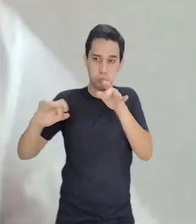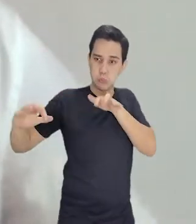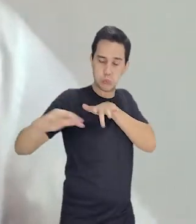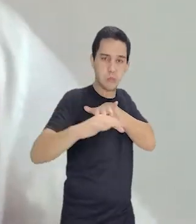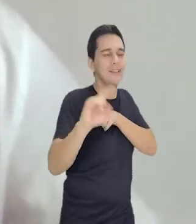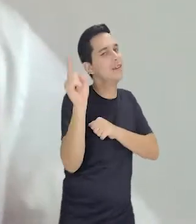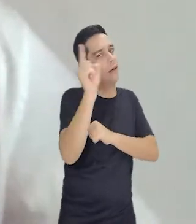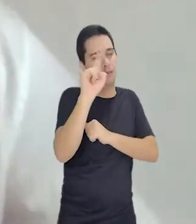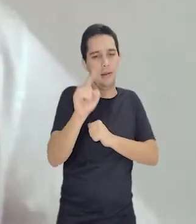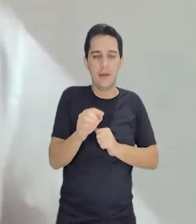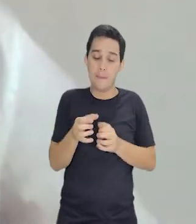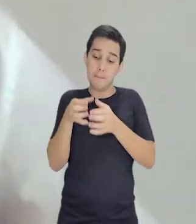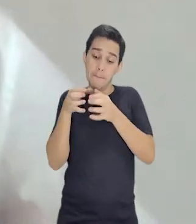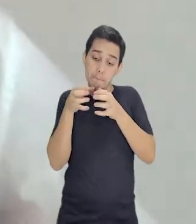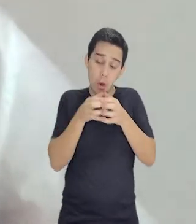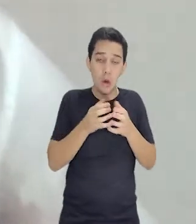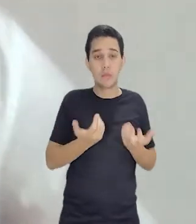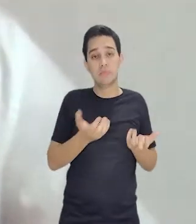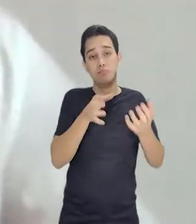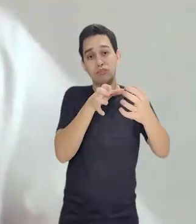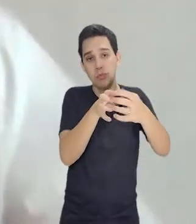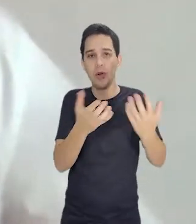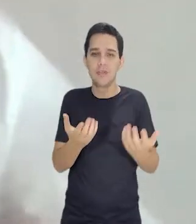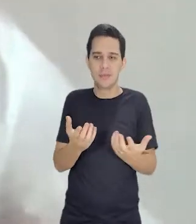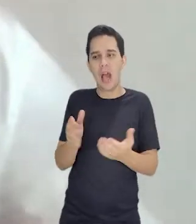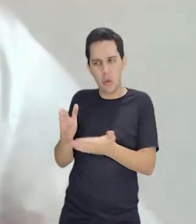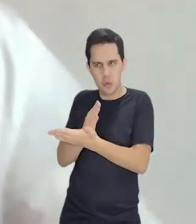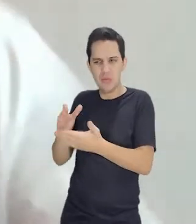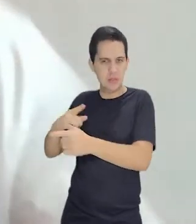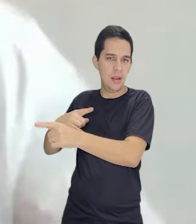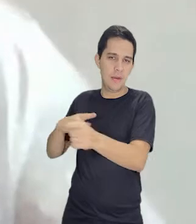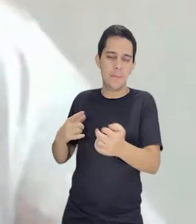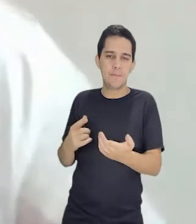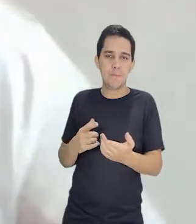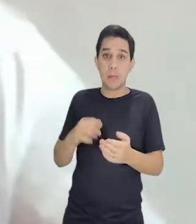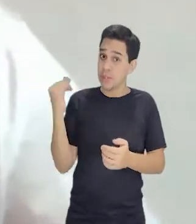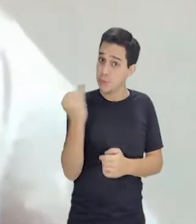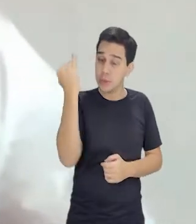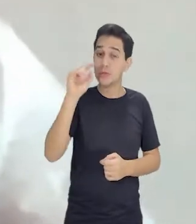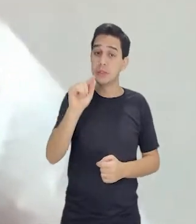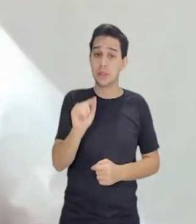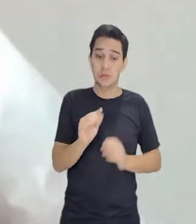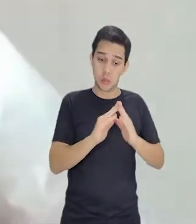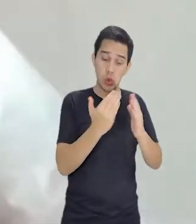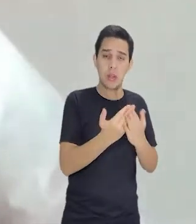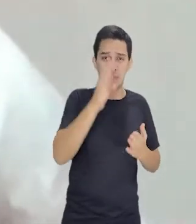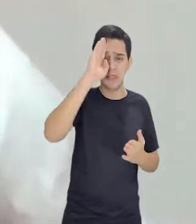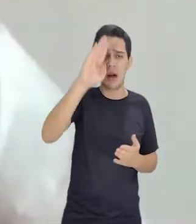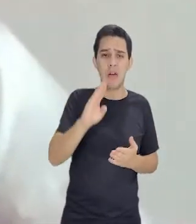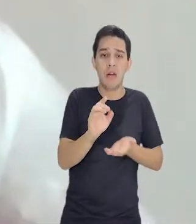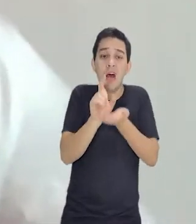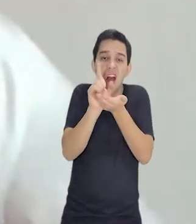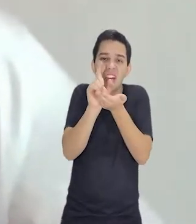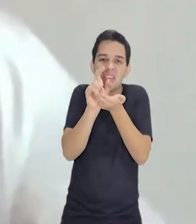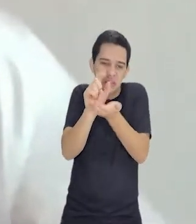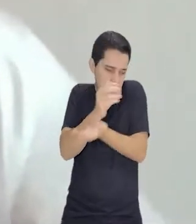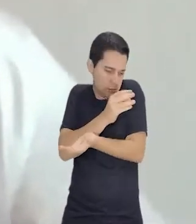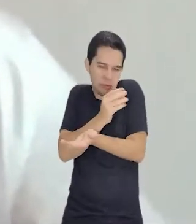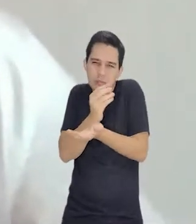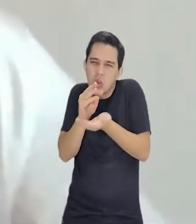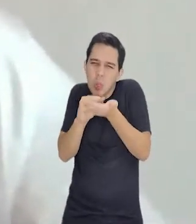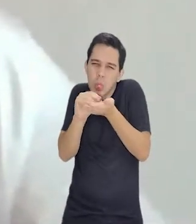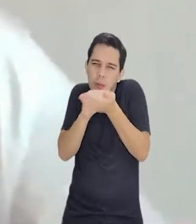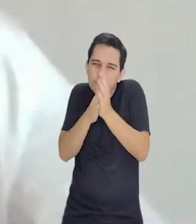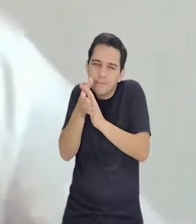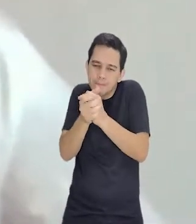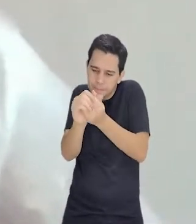diversas. Mas o álcool em gel tem que ter a proteção também, inclusive para os professores, por parte do município. O município